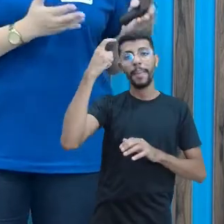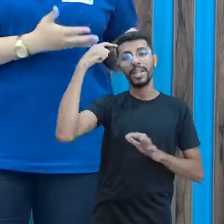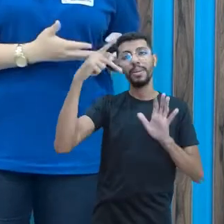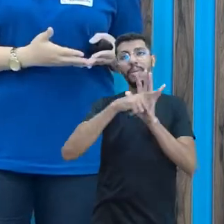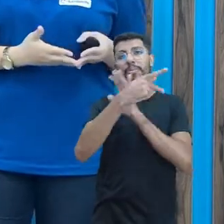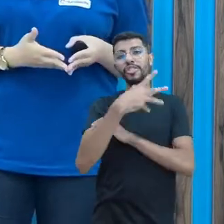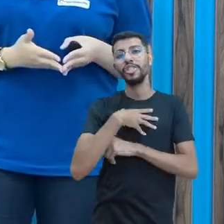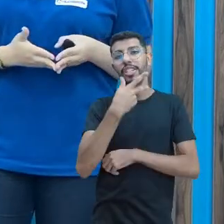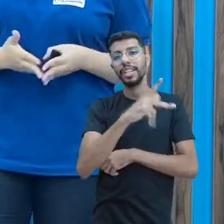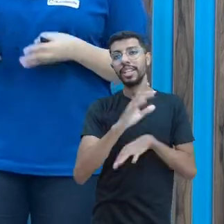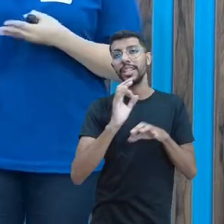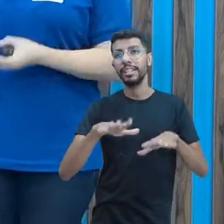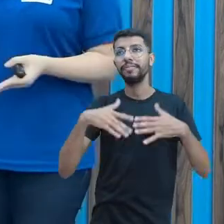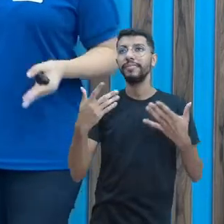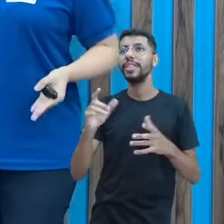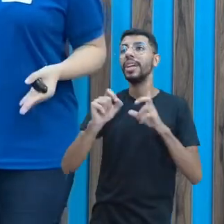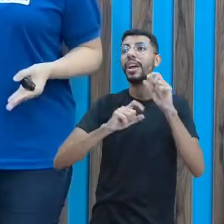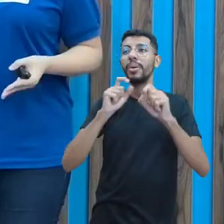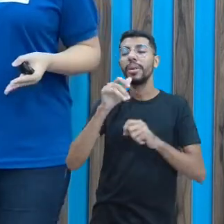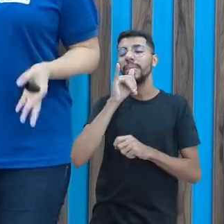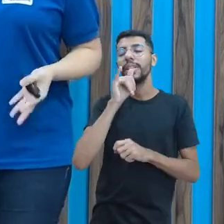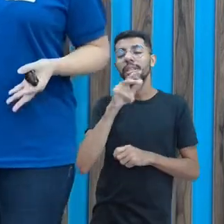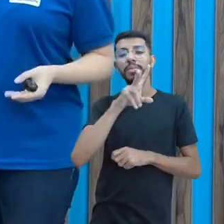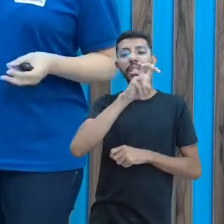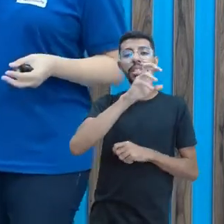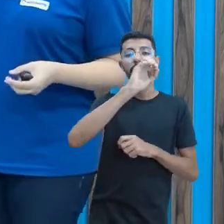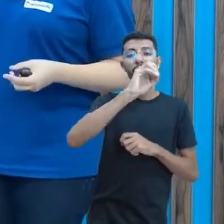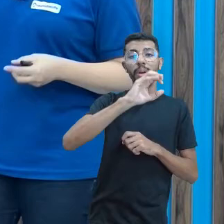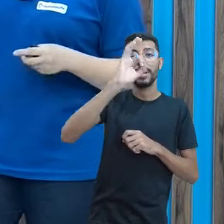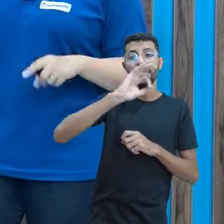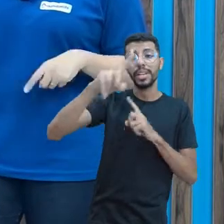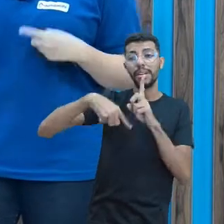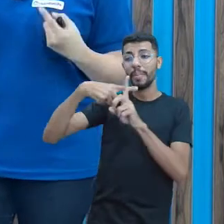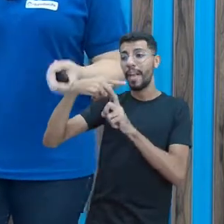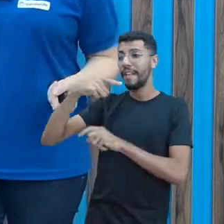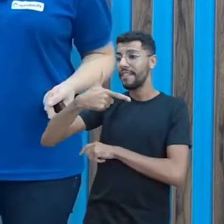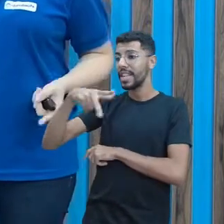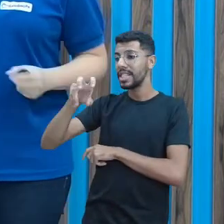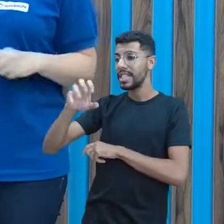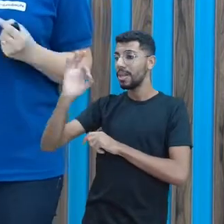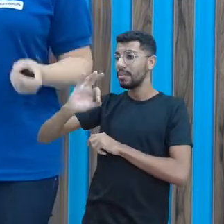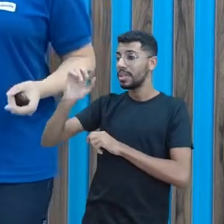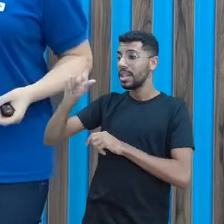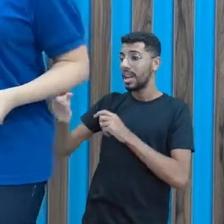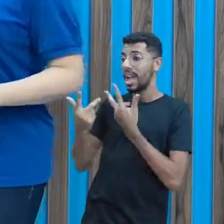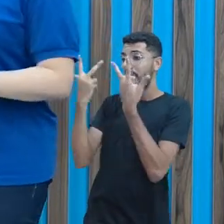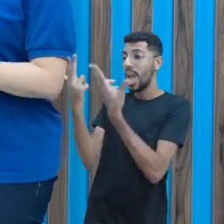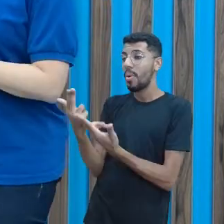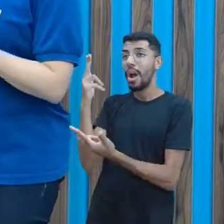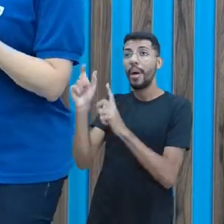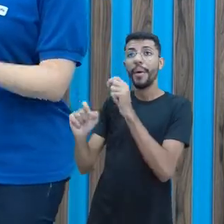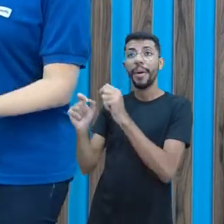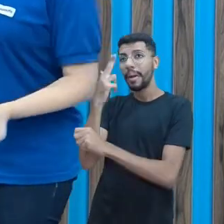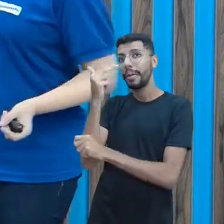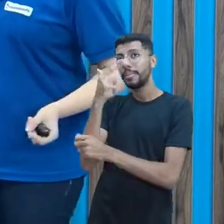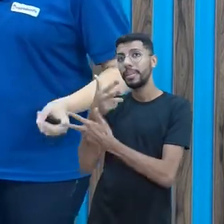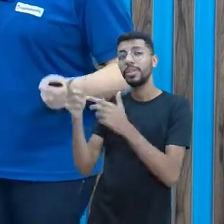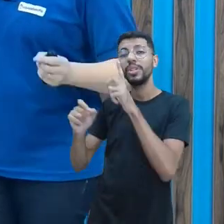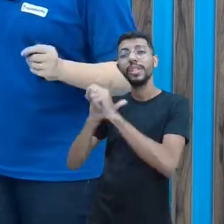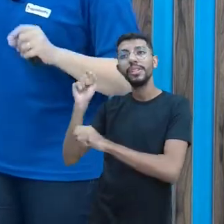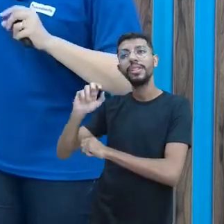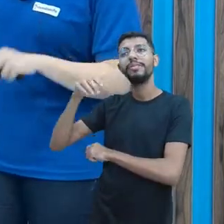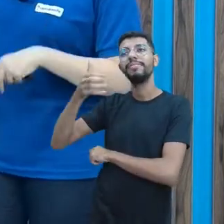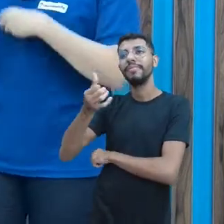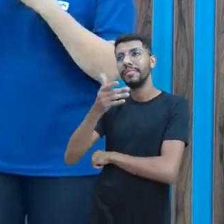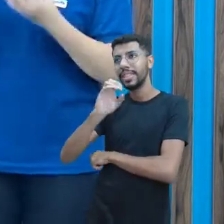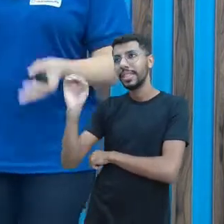mais 25%, que daria a mesma coisa. E aqui Tiago já pensou em outra ideia, né, em outra hipótese da subtração do 100 com